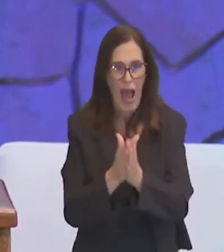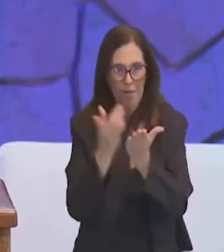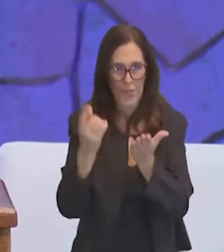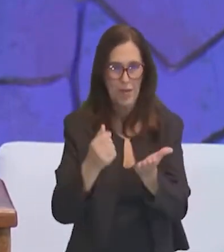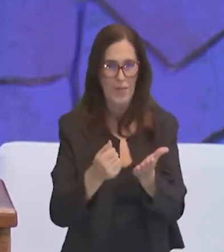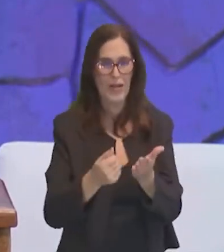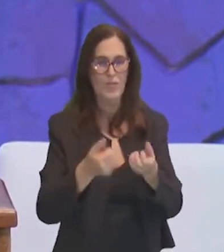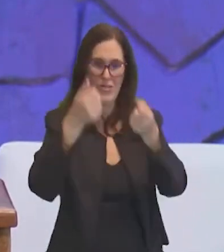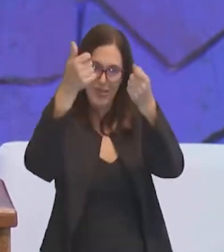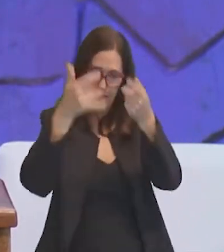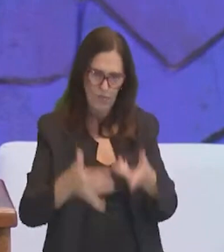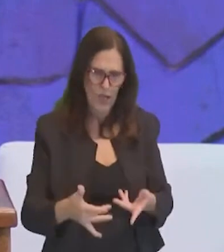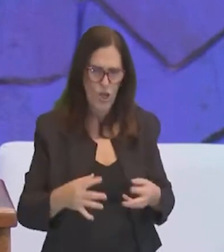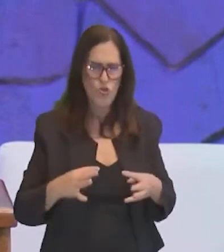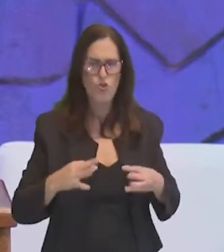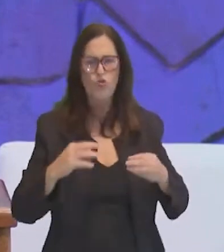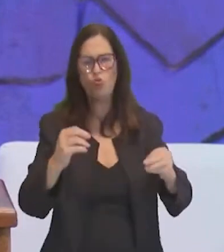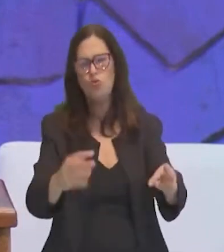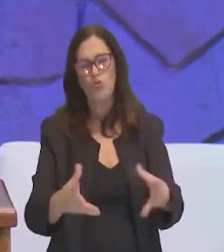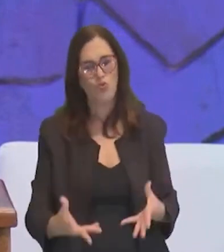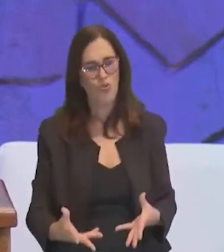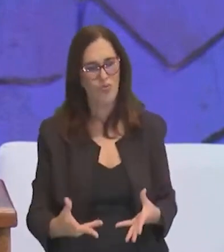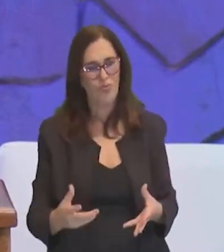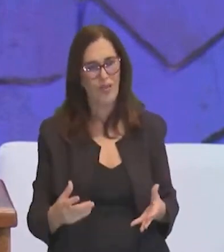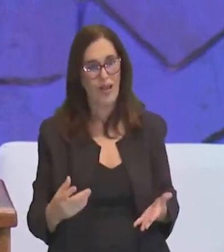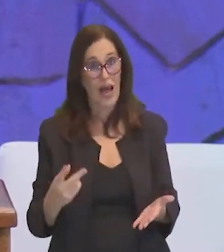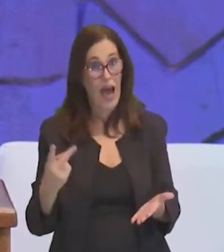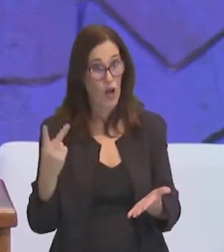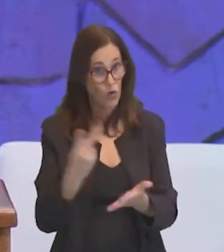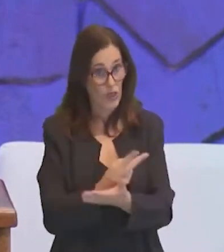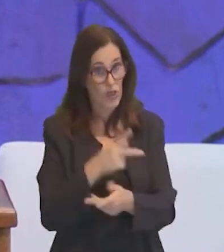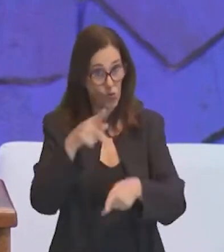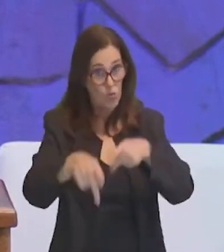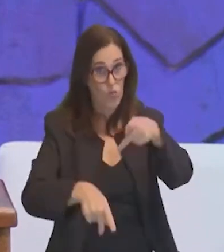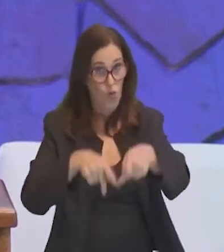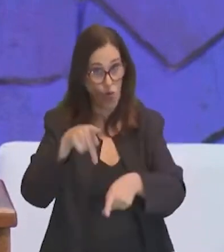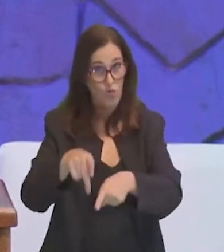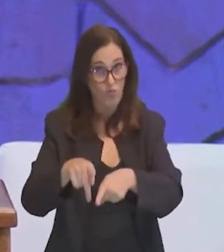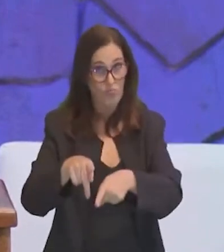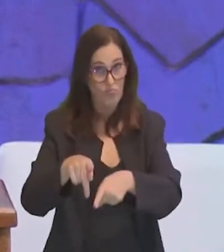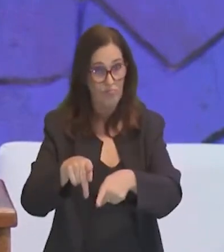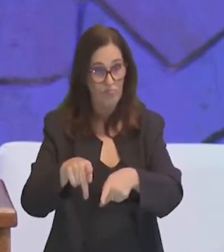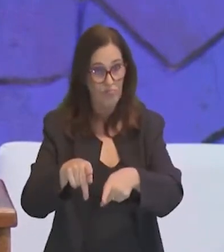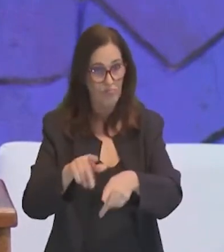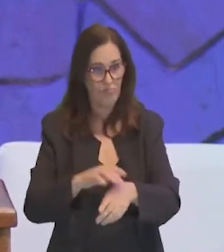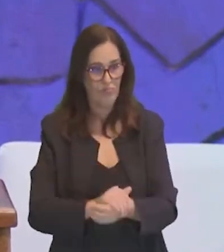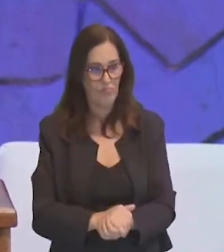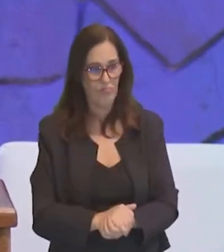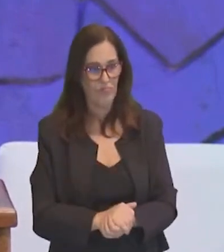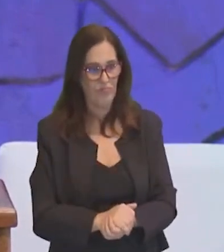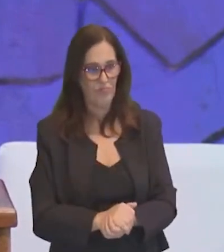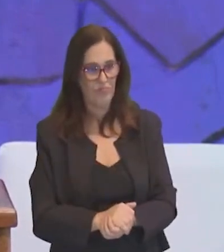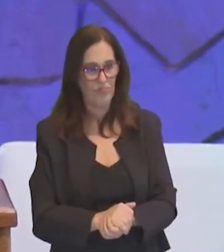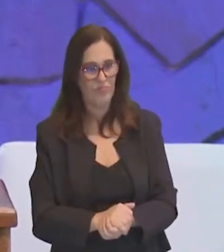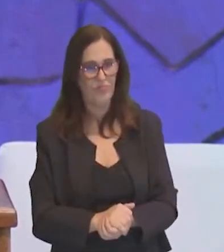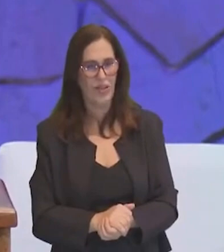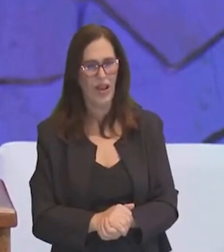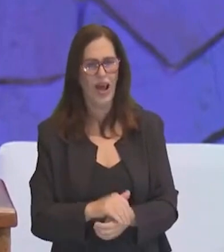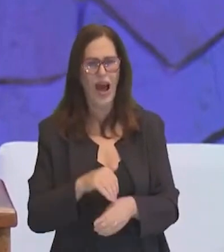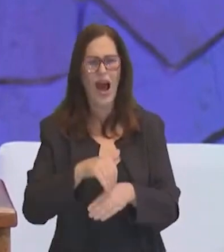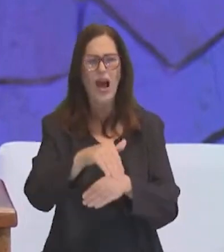que depois de tudo isso que aconteceu com um povo que Deus resgatou, lá na